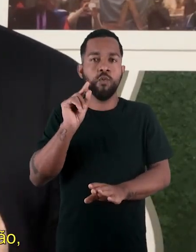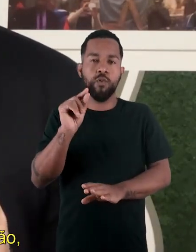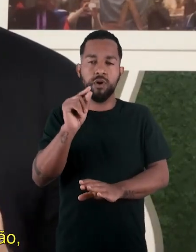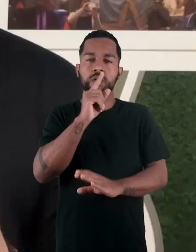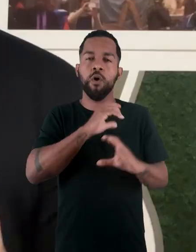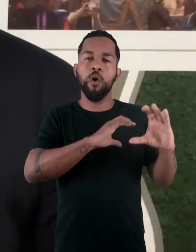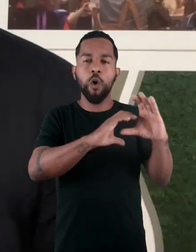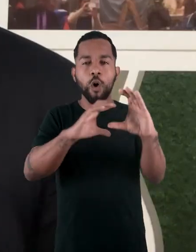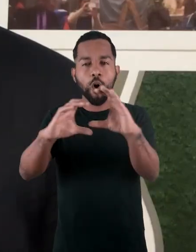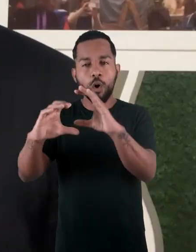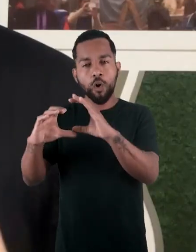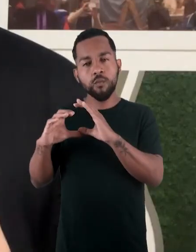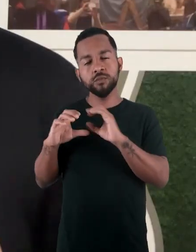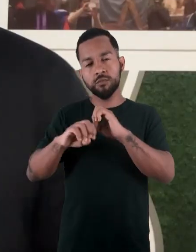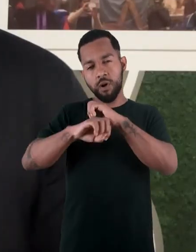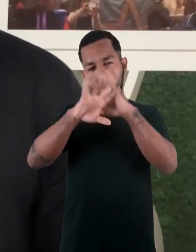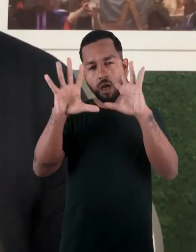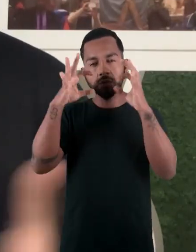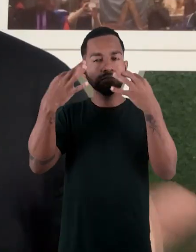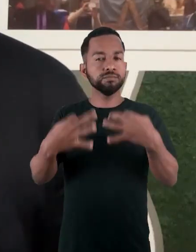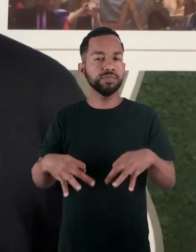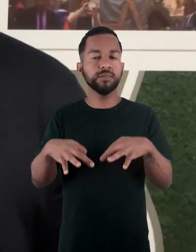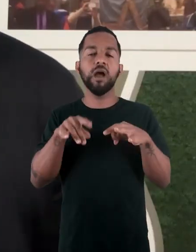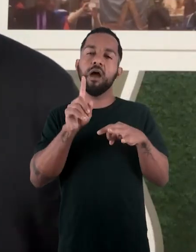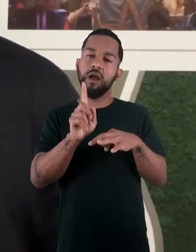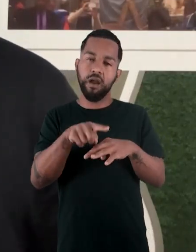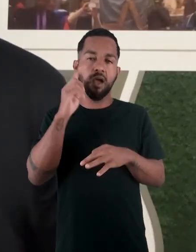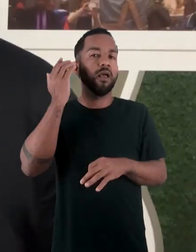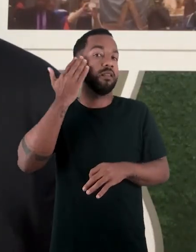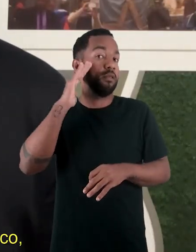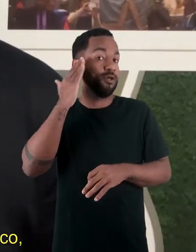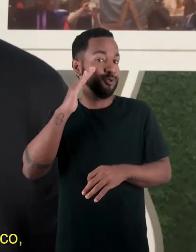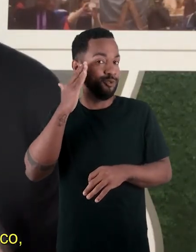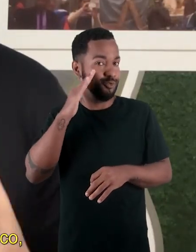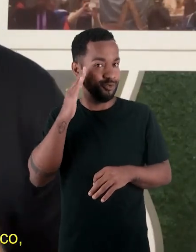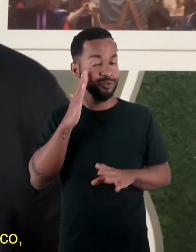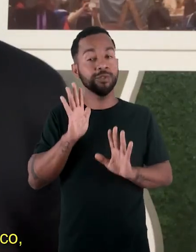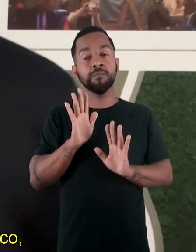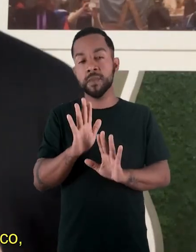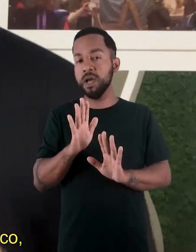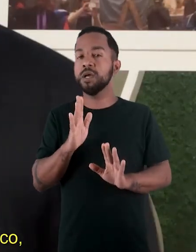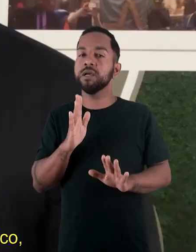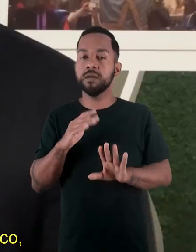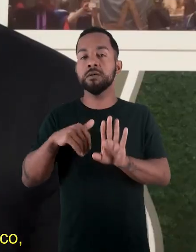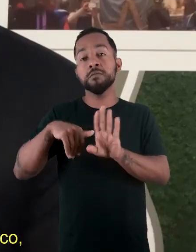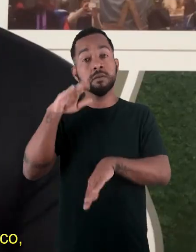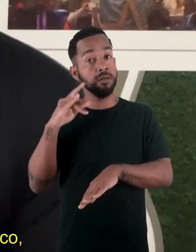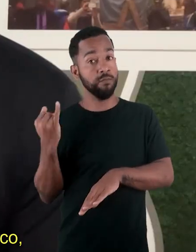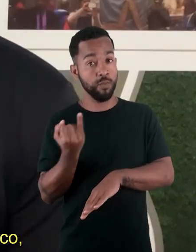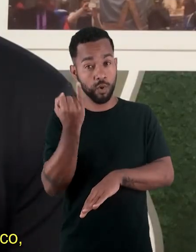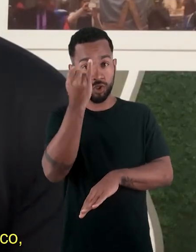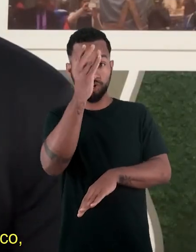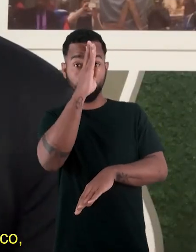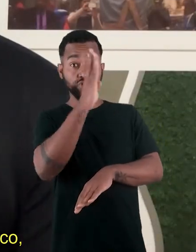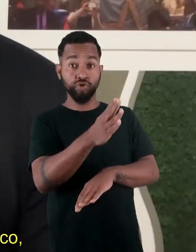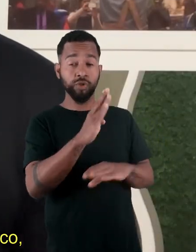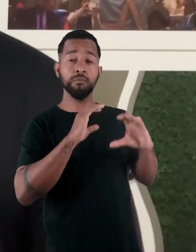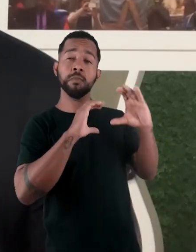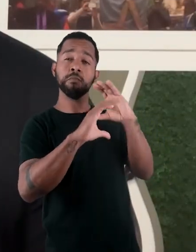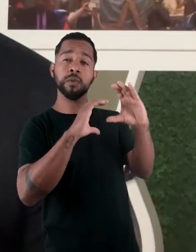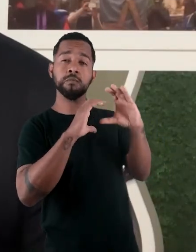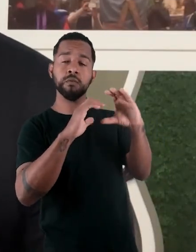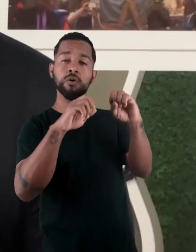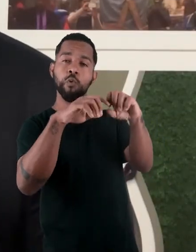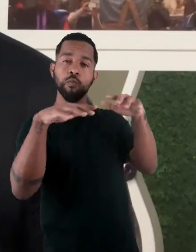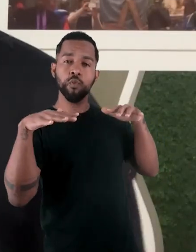sua comunicação, para que ela seja clara e assertiva, ela seja compreendida. Então, mais vale eu ter uma comunicação direta com o meu público,